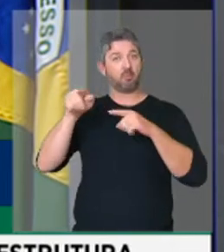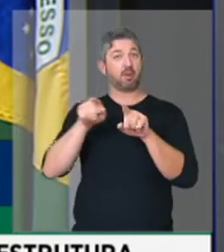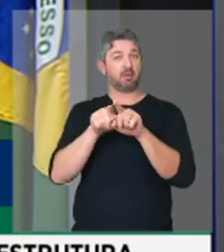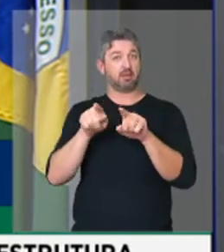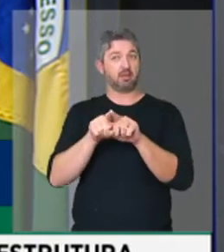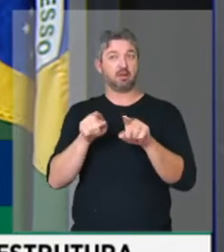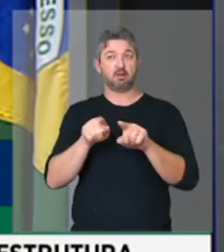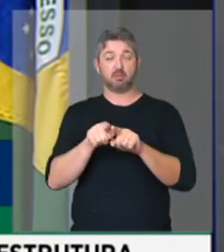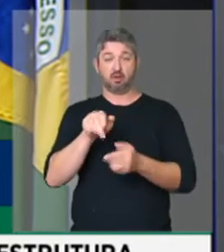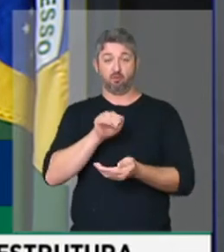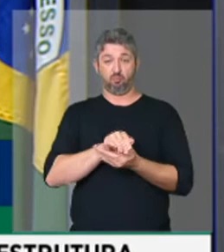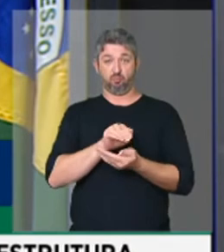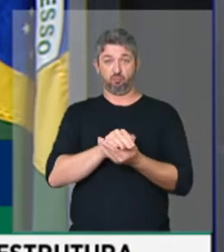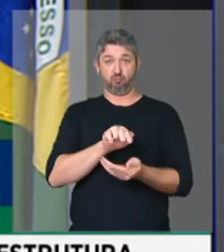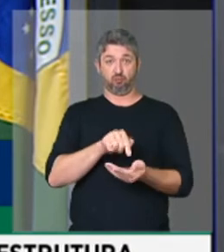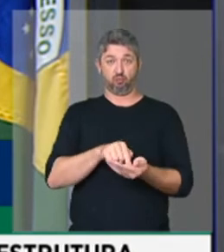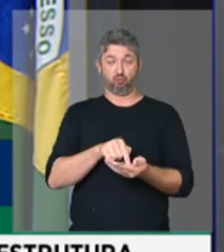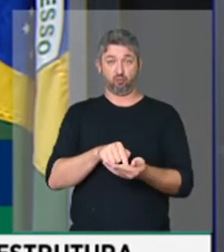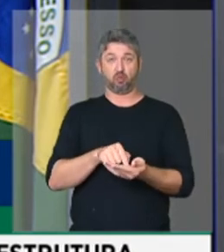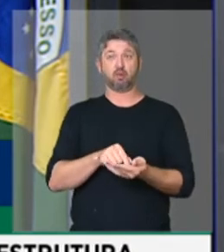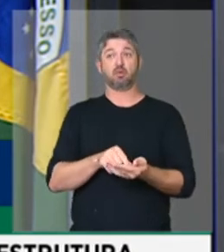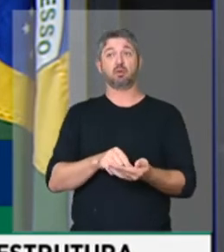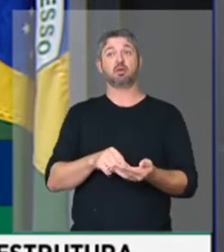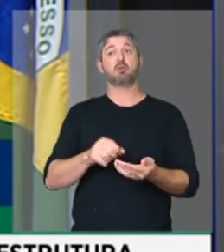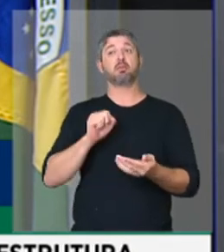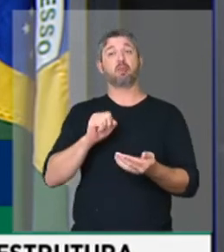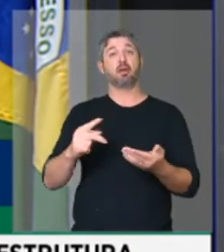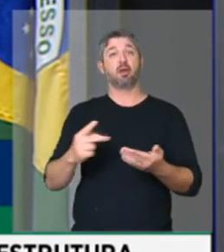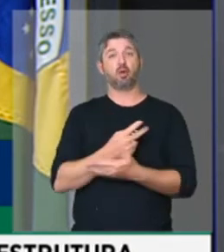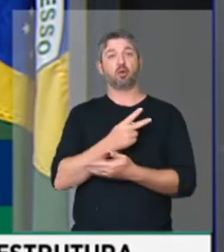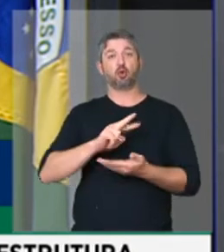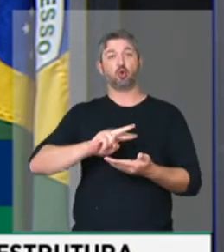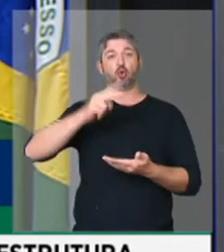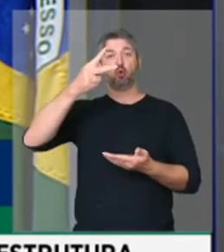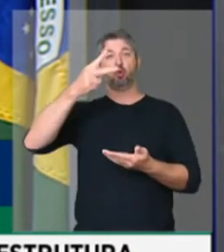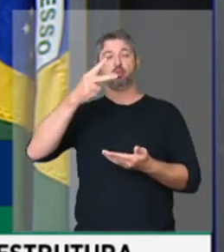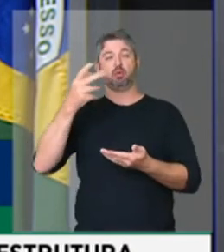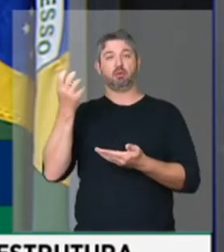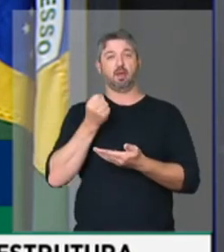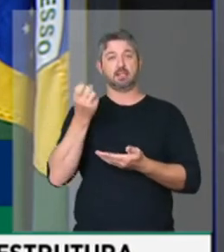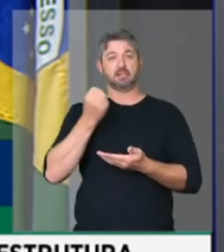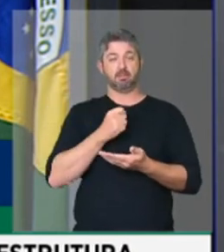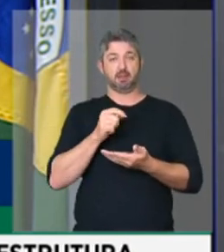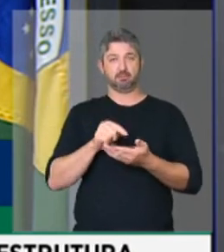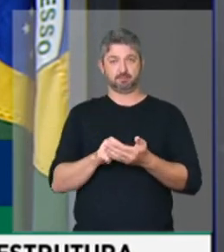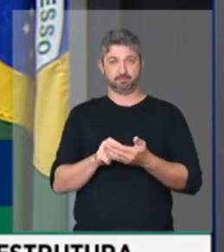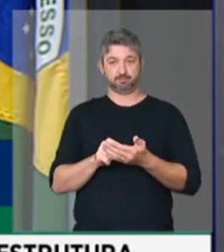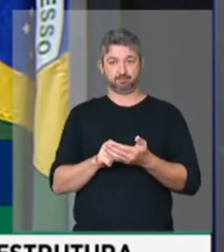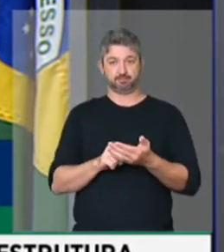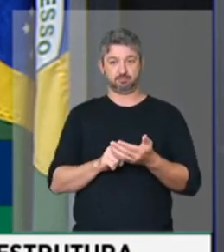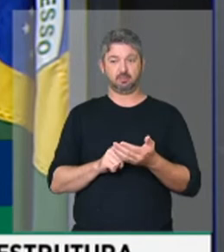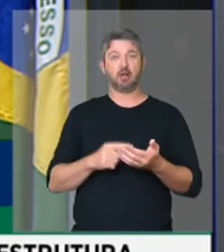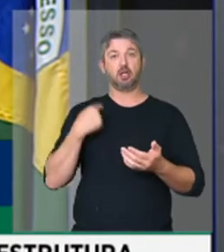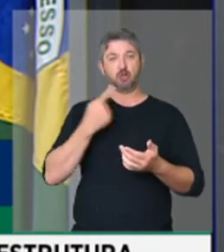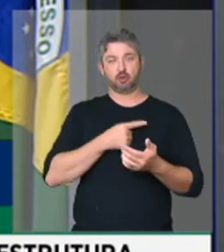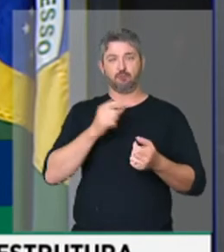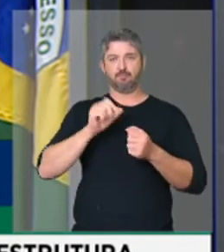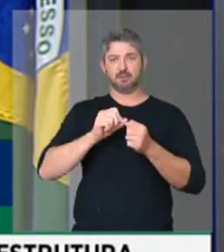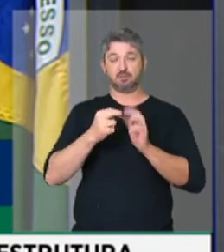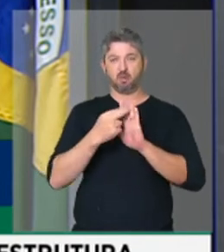que esses fundos tendo um benefício, nós poderíamos criar um duplo benefício. E nós tomamos medidas muito